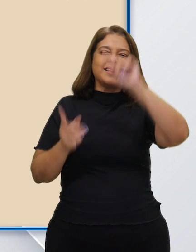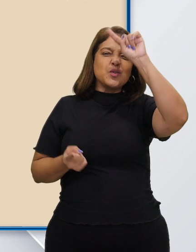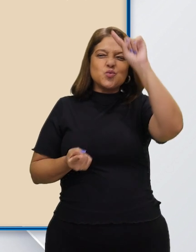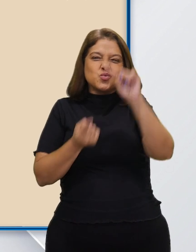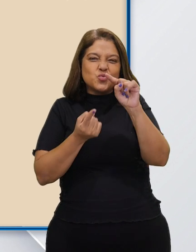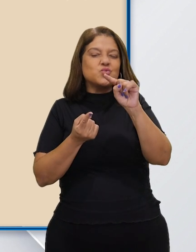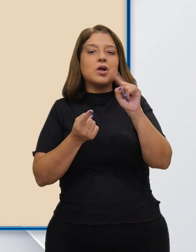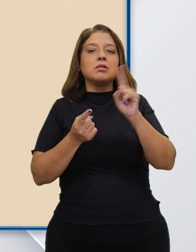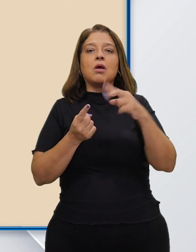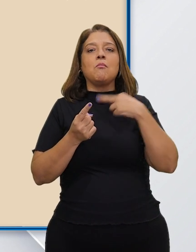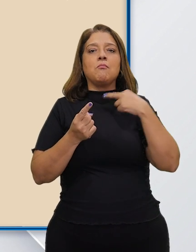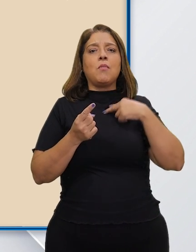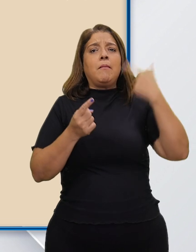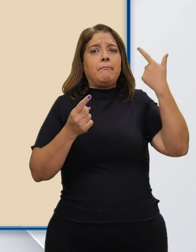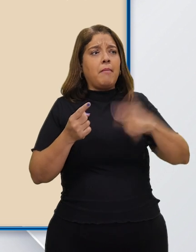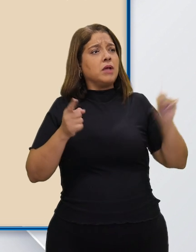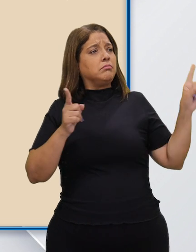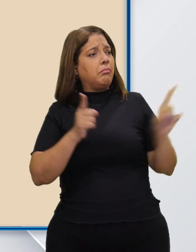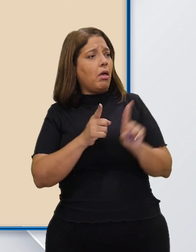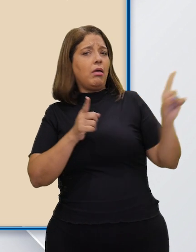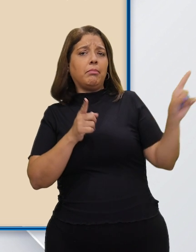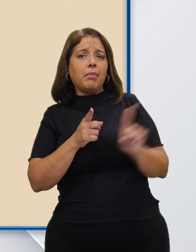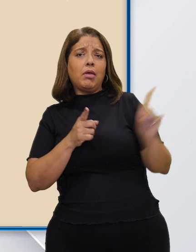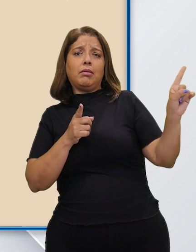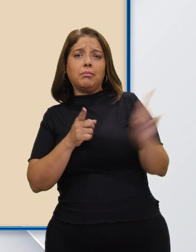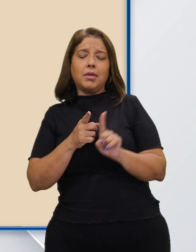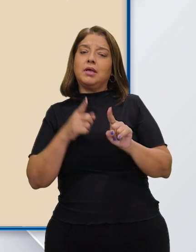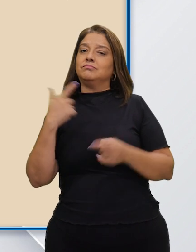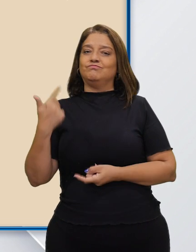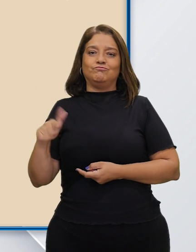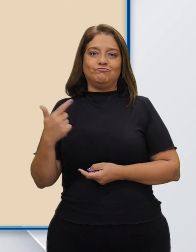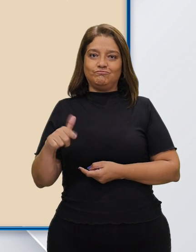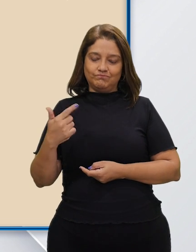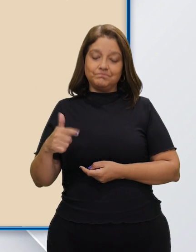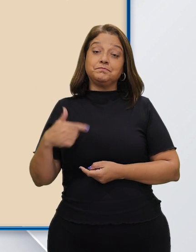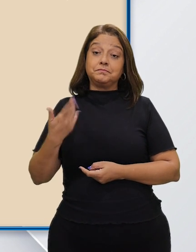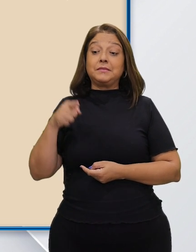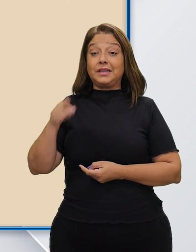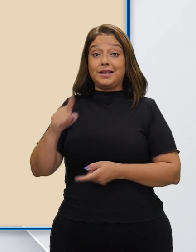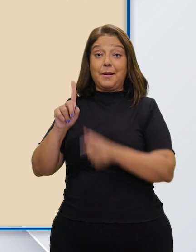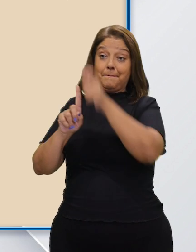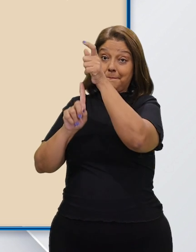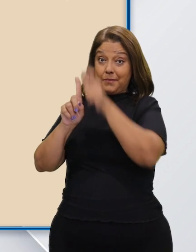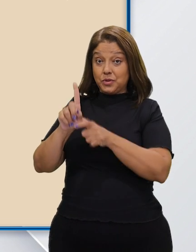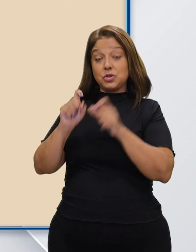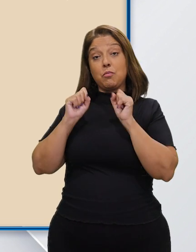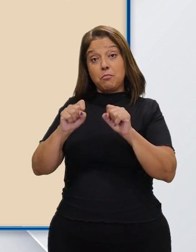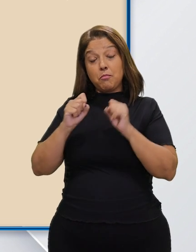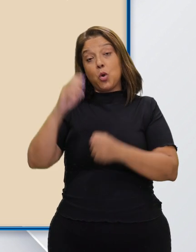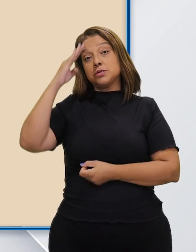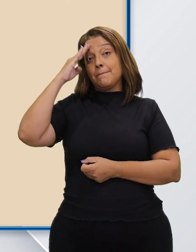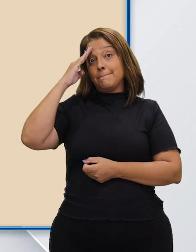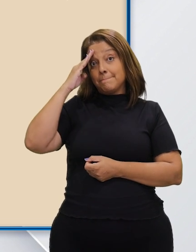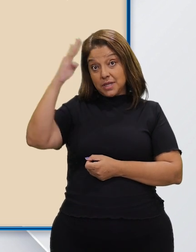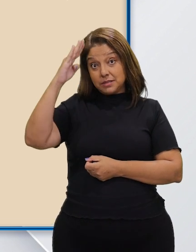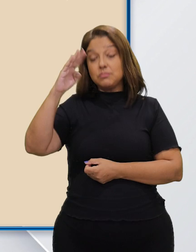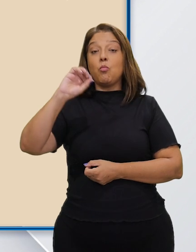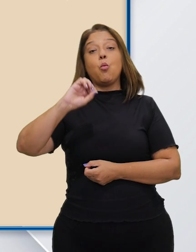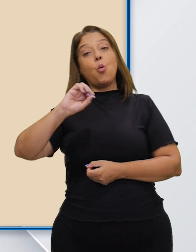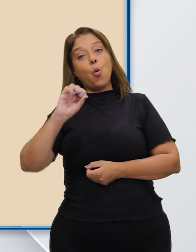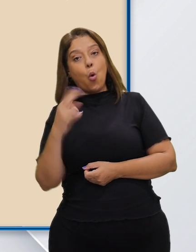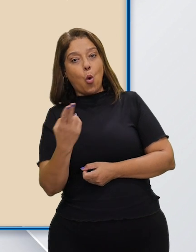possível incluir muitos participantes nessa história. Os personagens podem ser principais